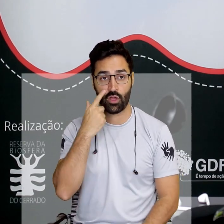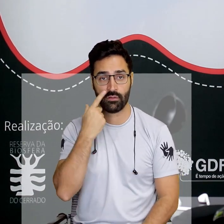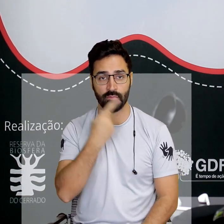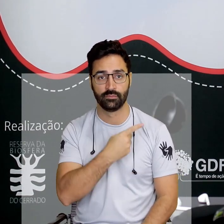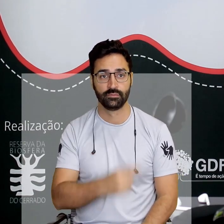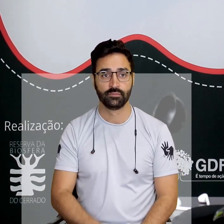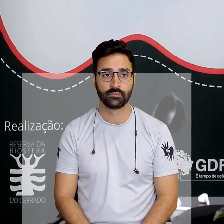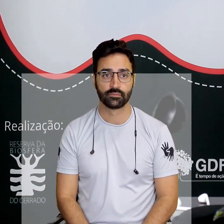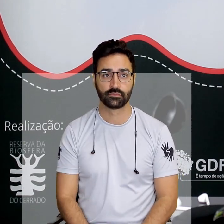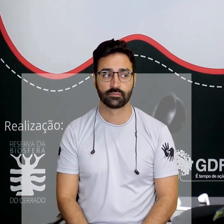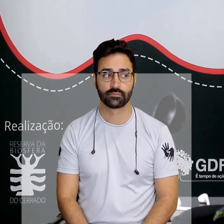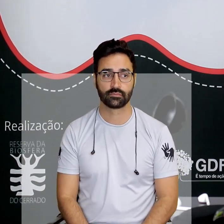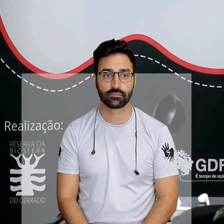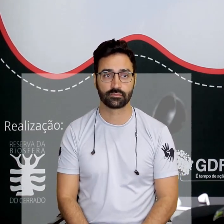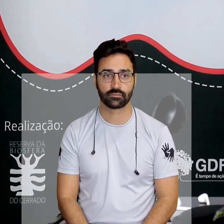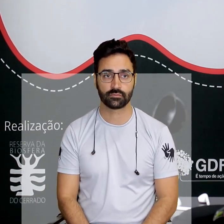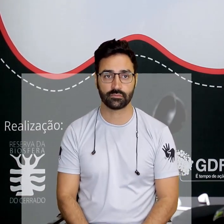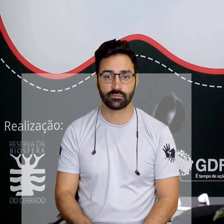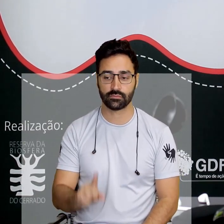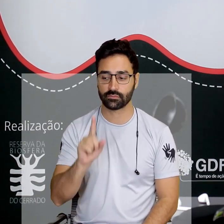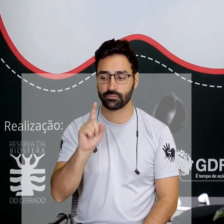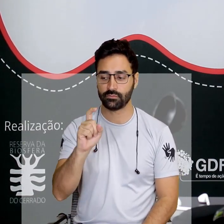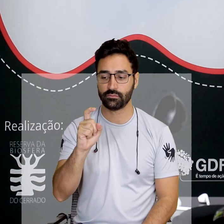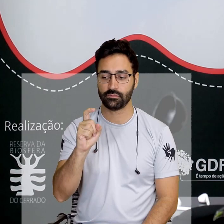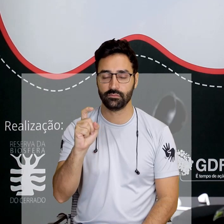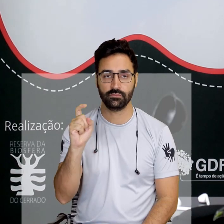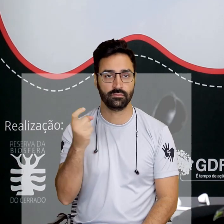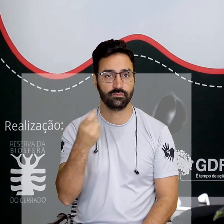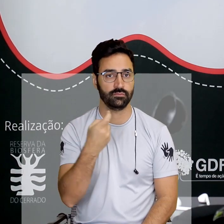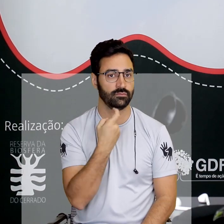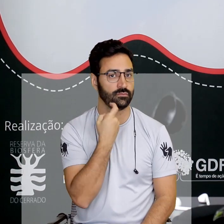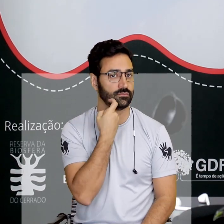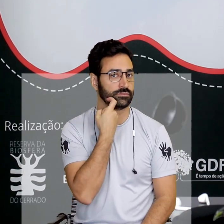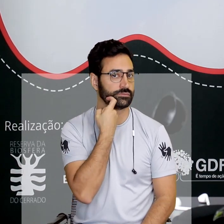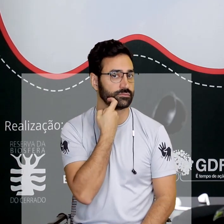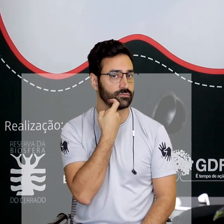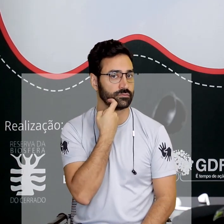para trás e encostar essa parte aqui no queixo.